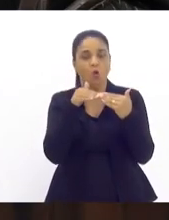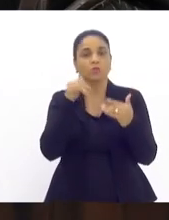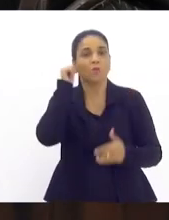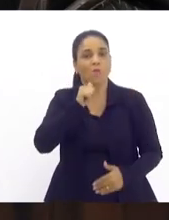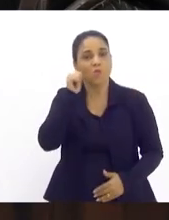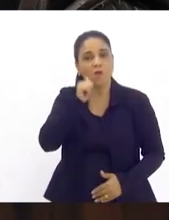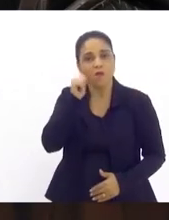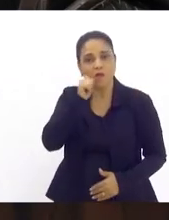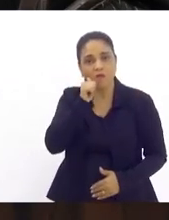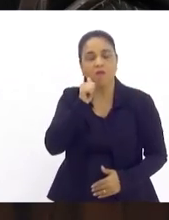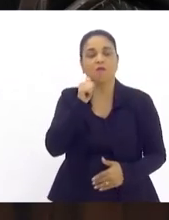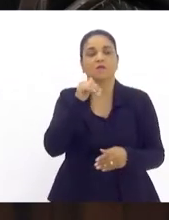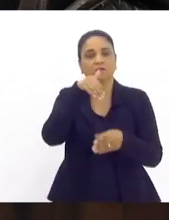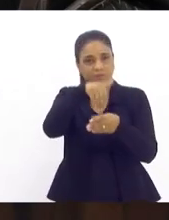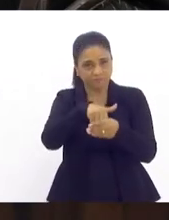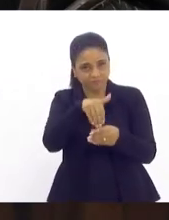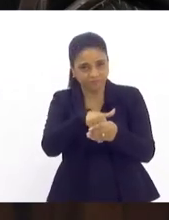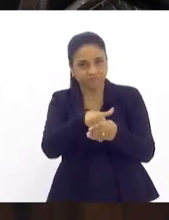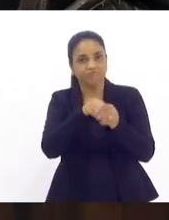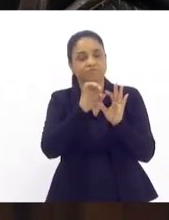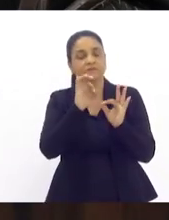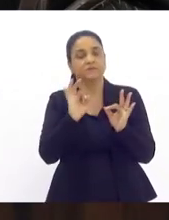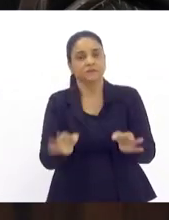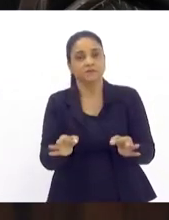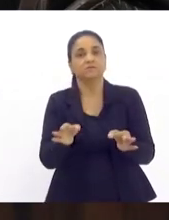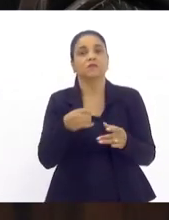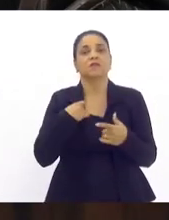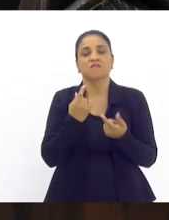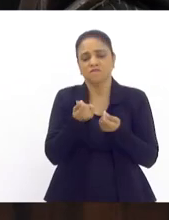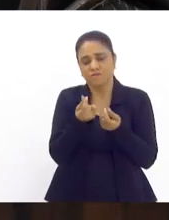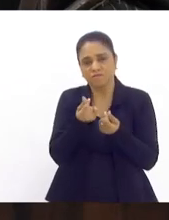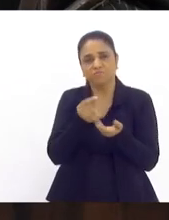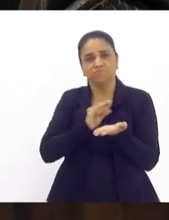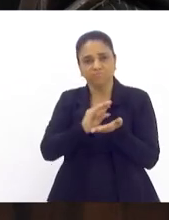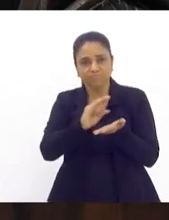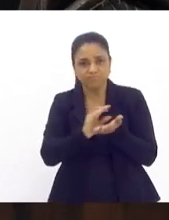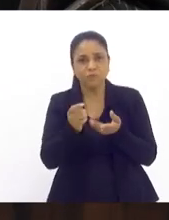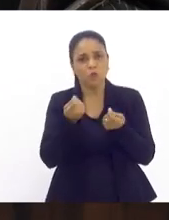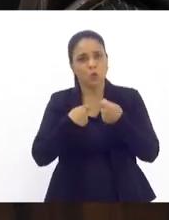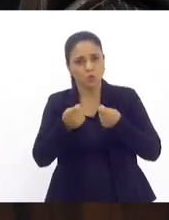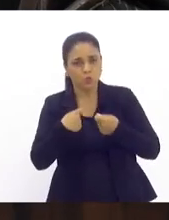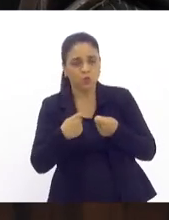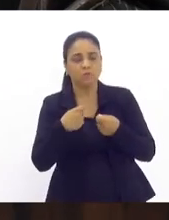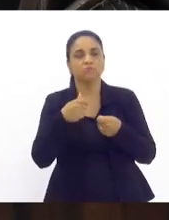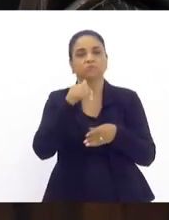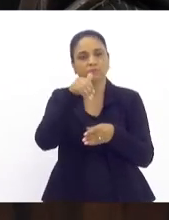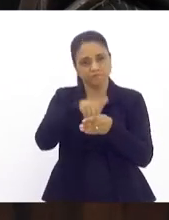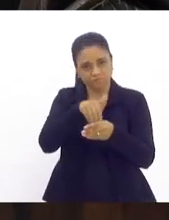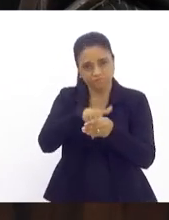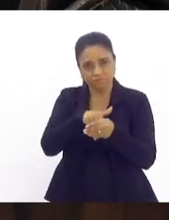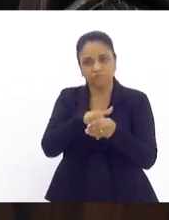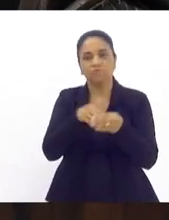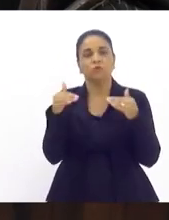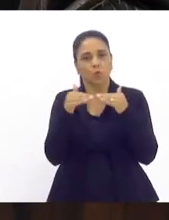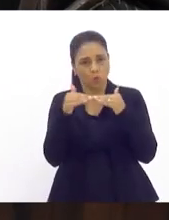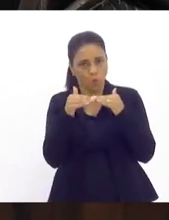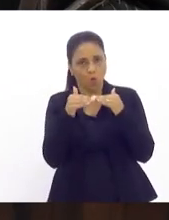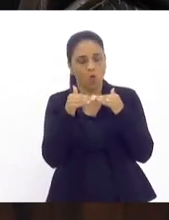com deficiência, favorável. De orçamento, finanças, fiscalização financeira e controle, favorável. Relator do deputado Márcio